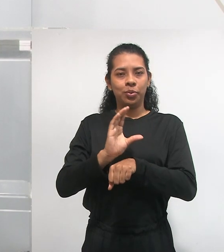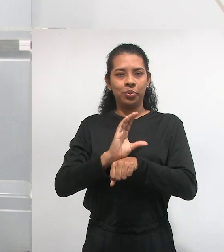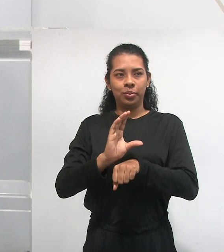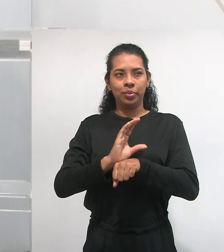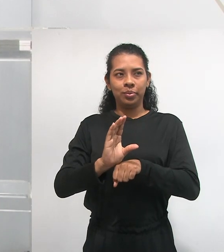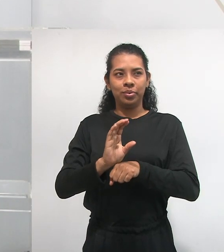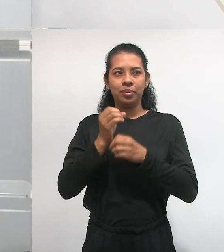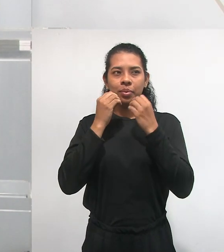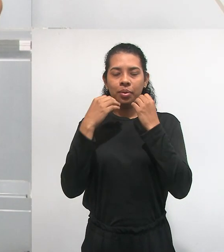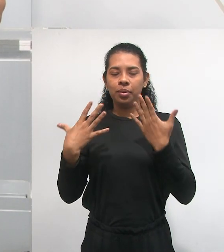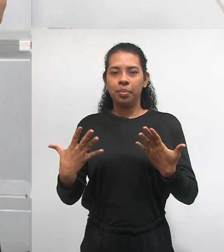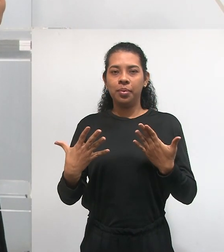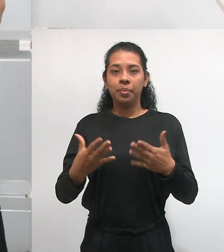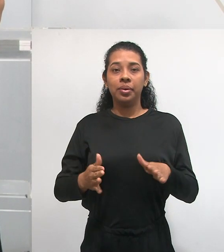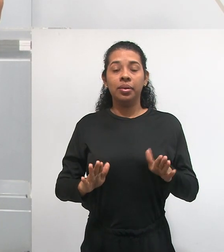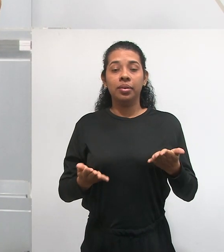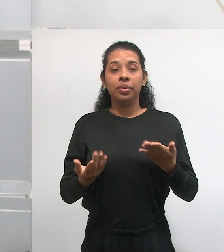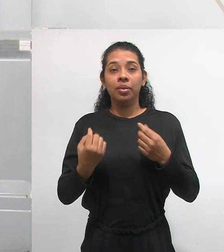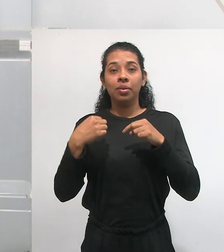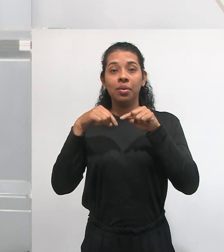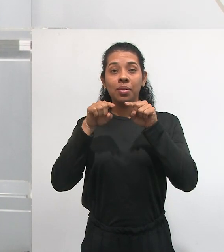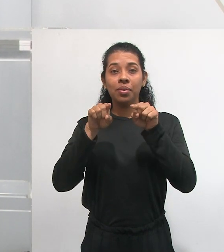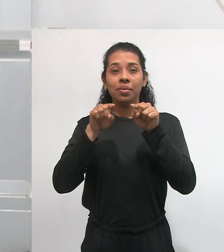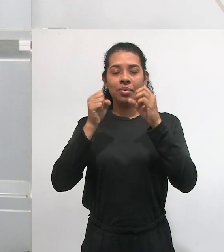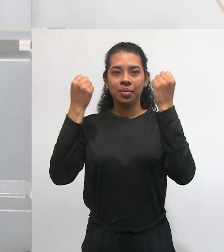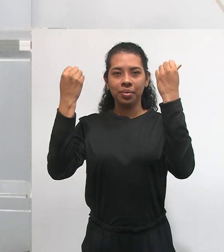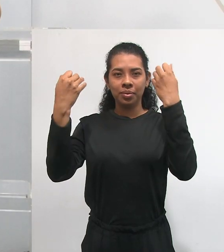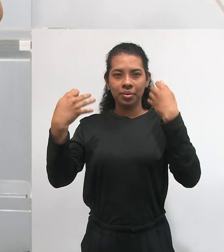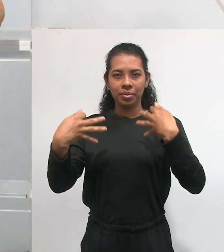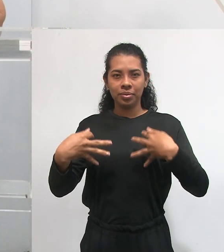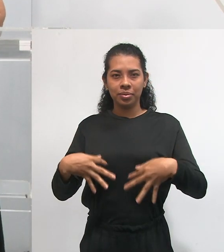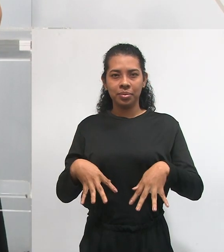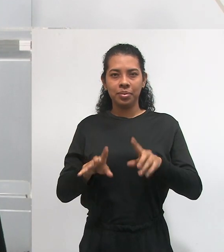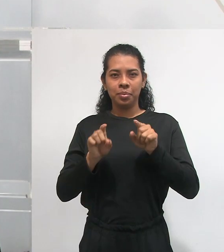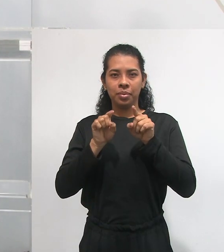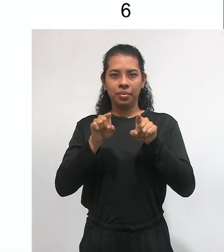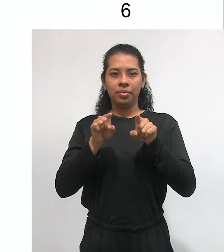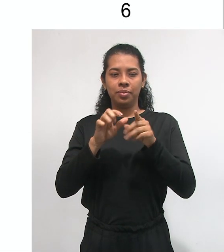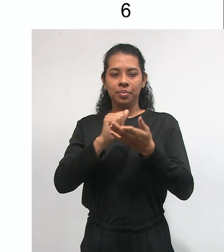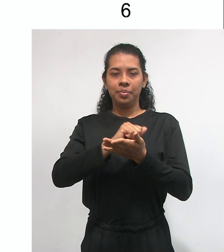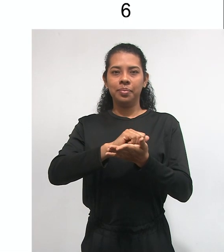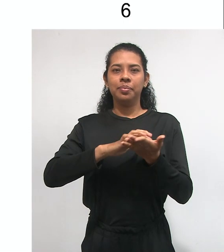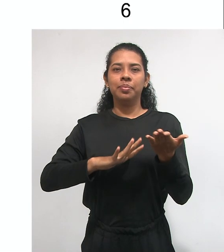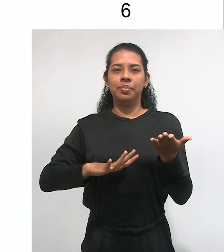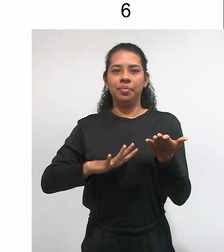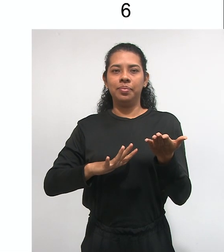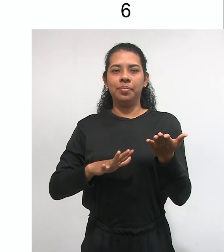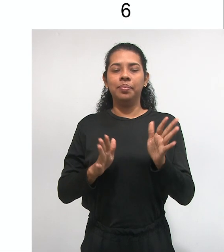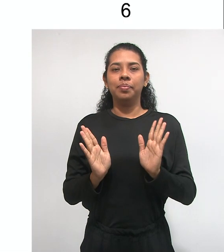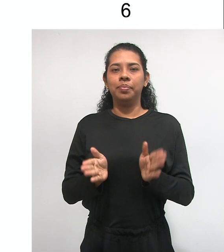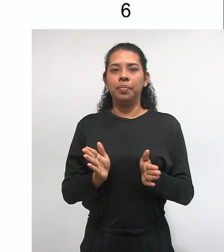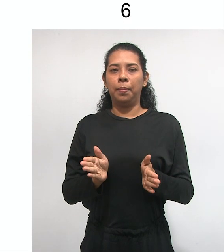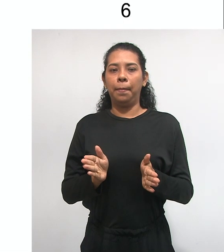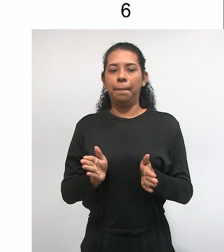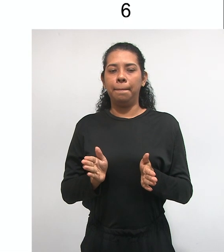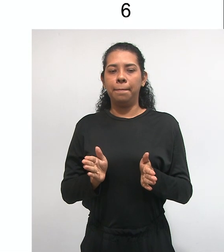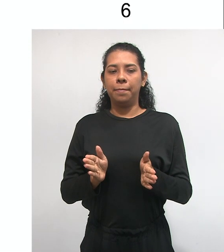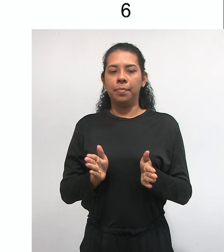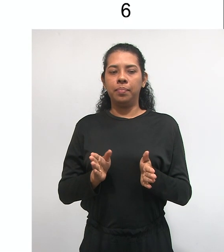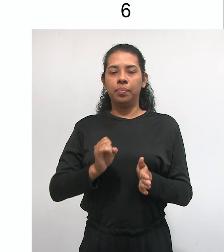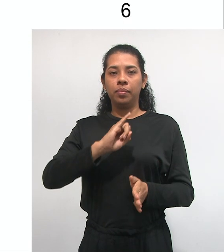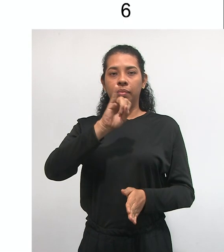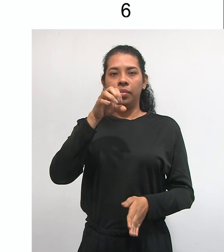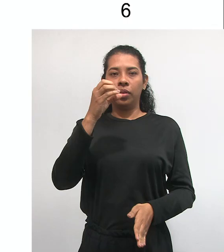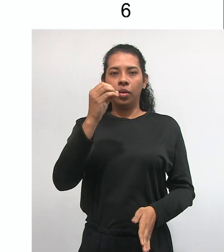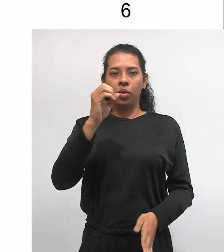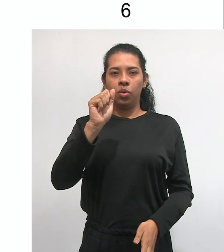bom? Então vou explicar para você como que é a nossa atividade prática agora. Jogo de conceitos.